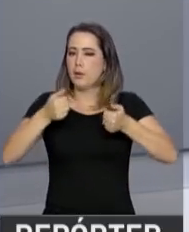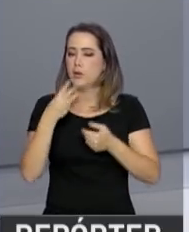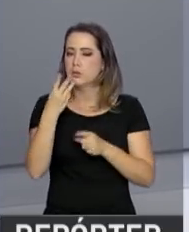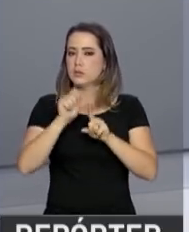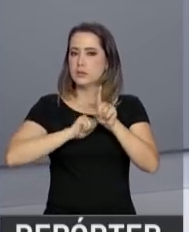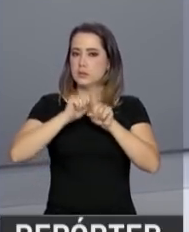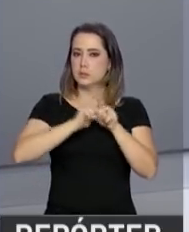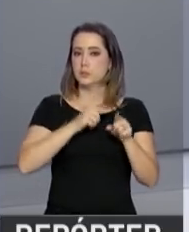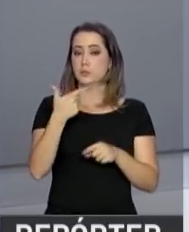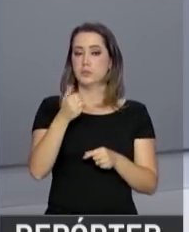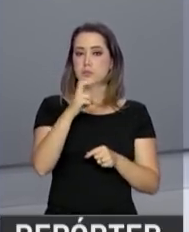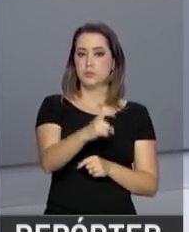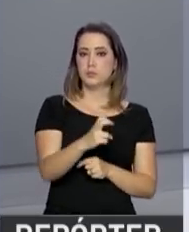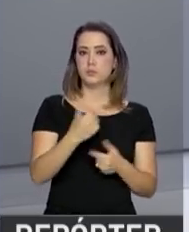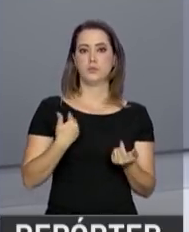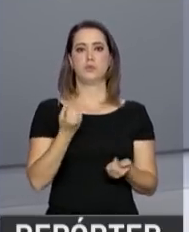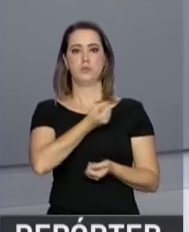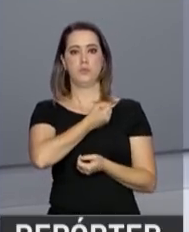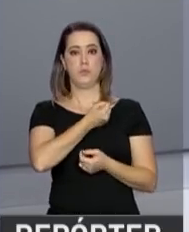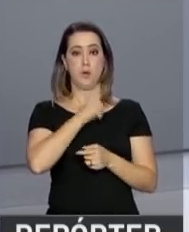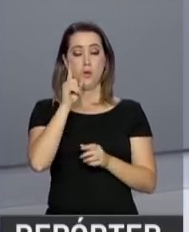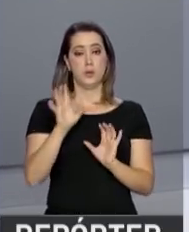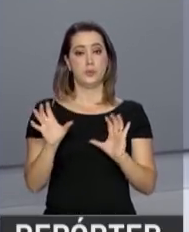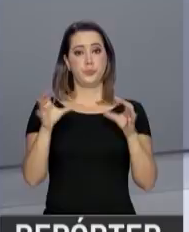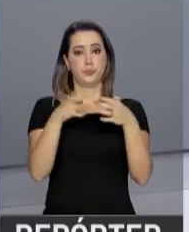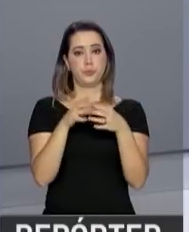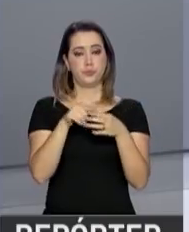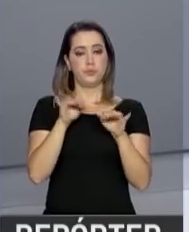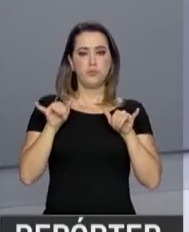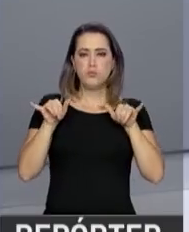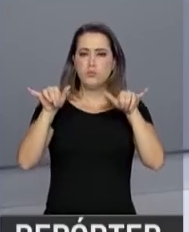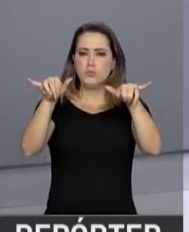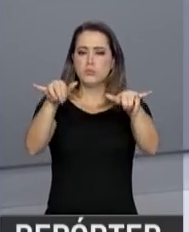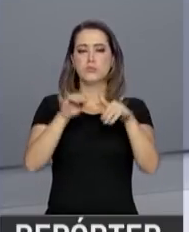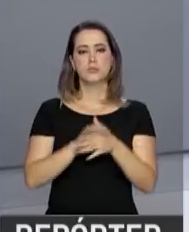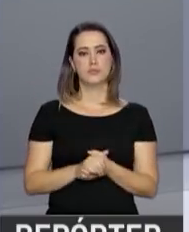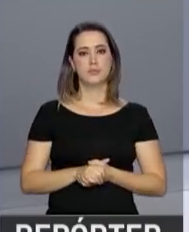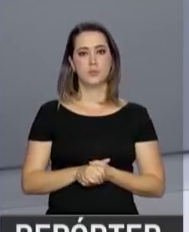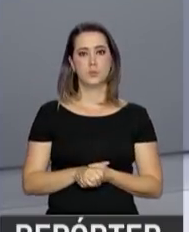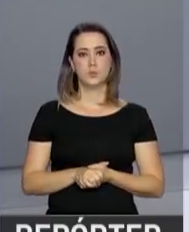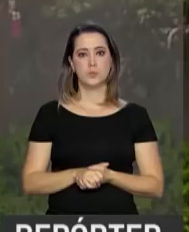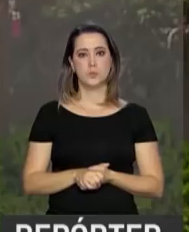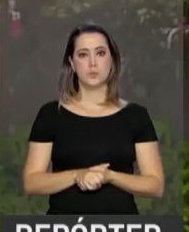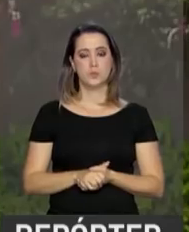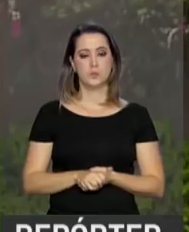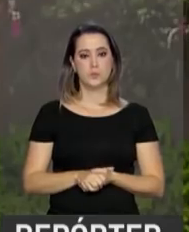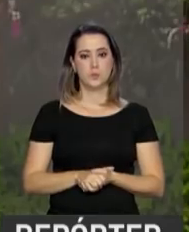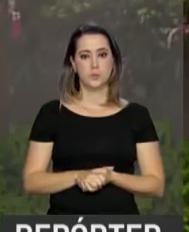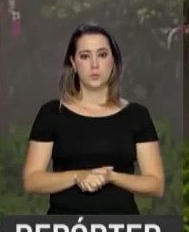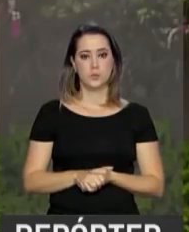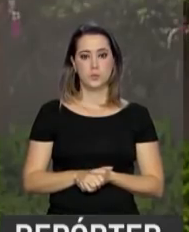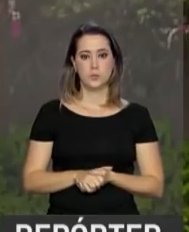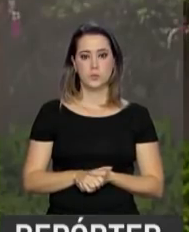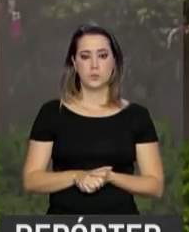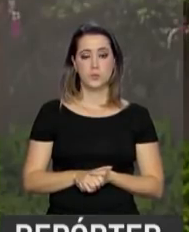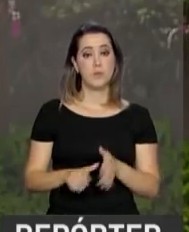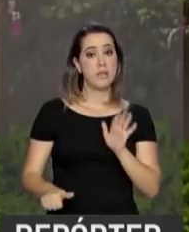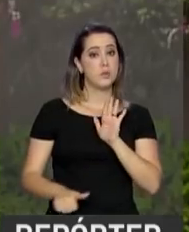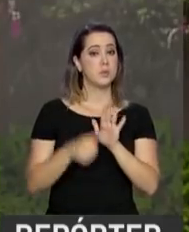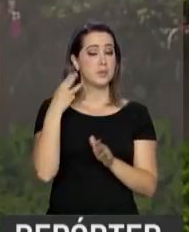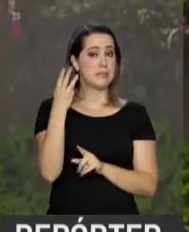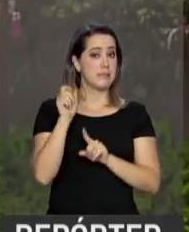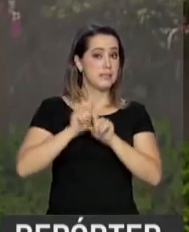primeiro trimestre desde 2015. Os dados são da Associação Brasileira das Empresas Aéreas. Nos